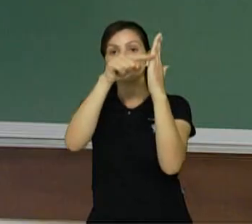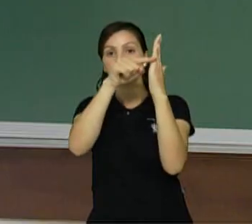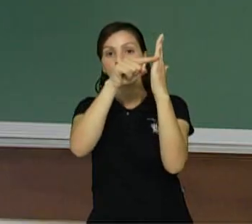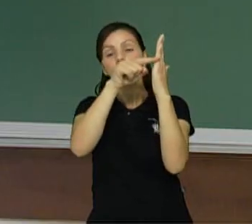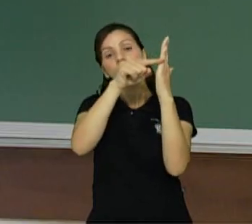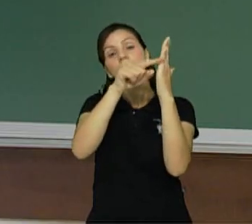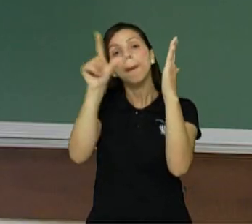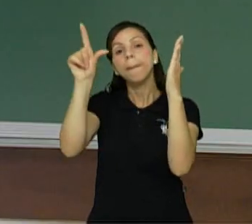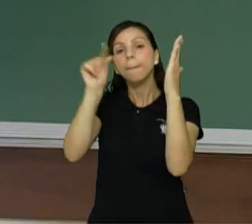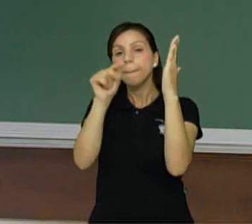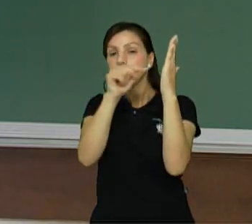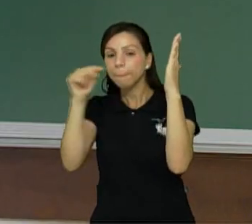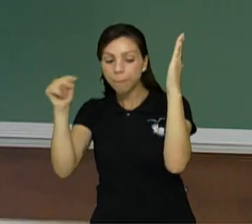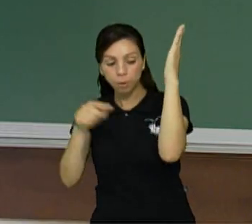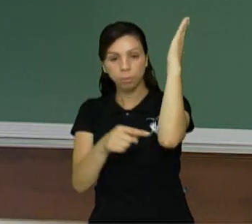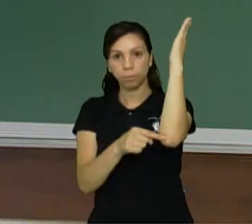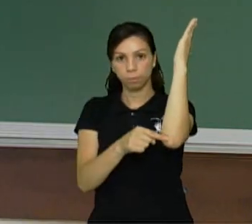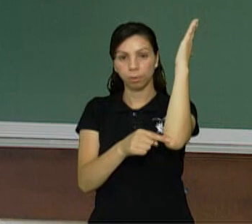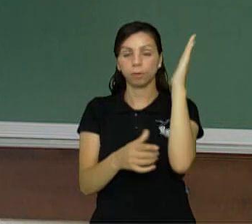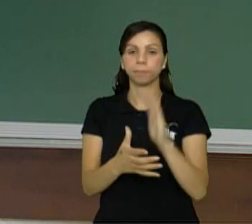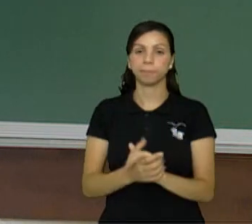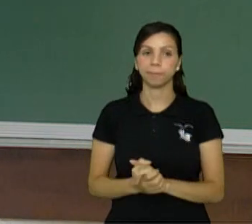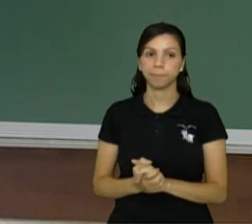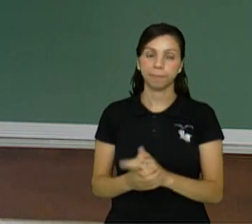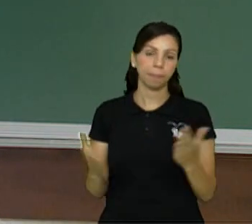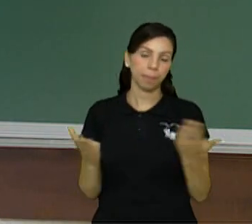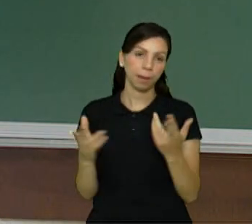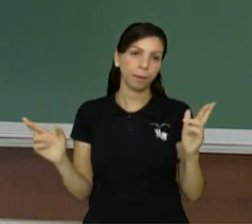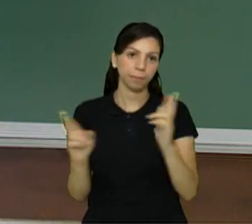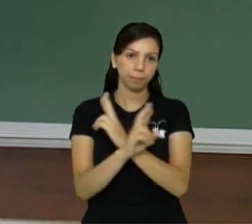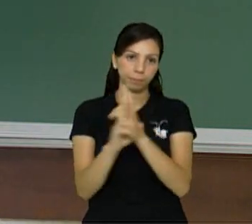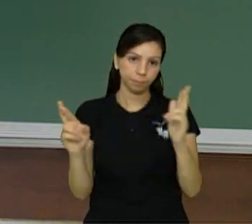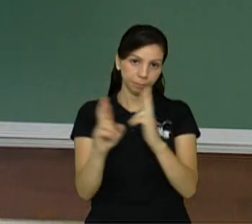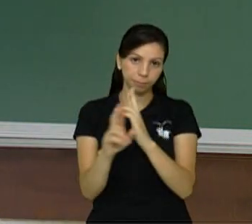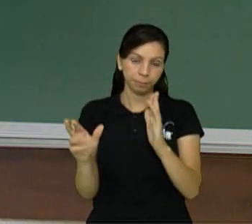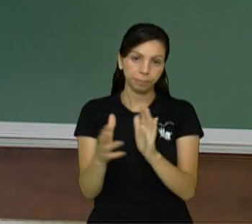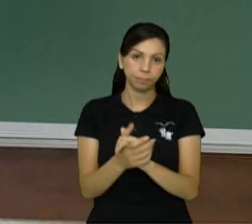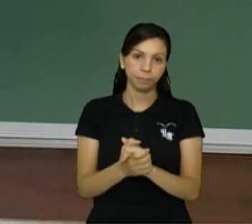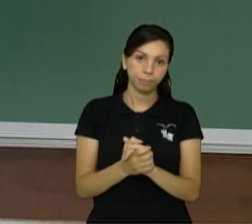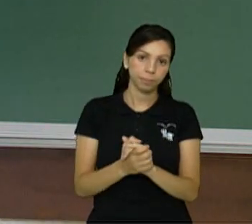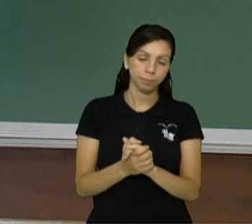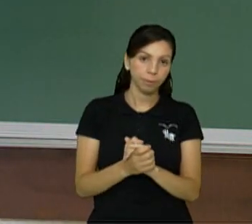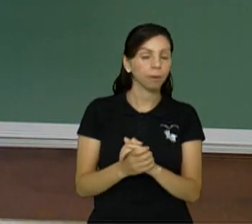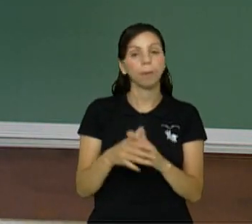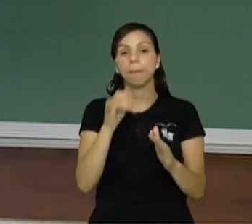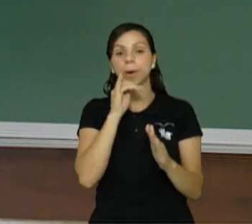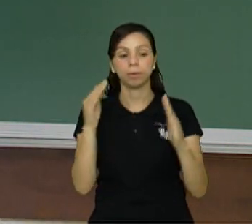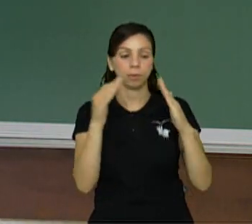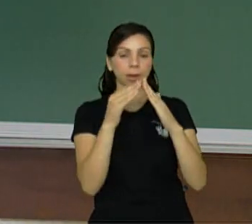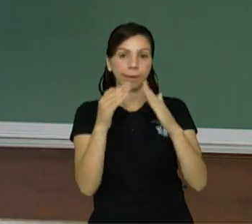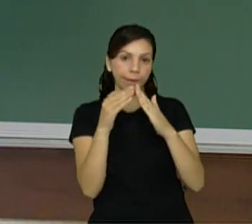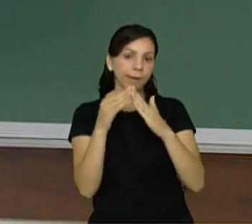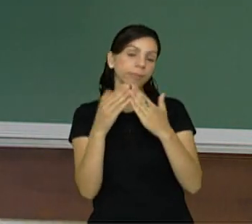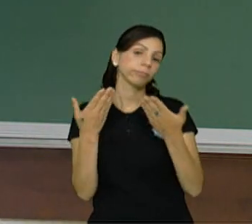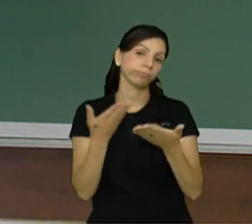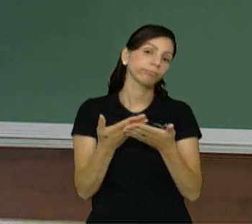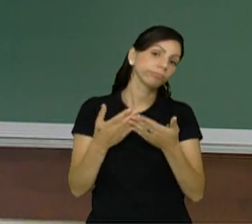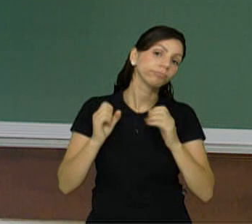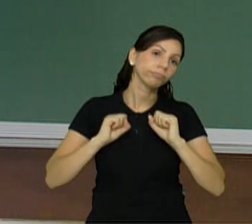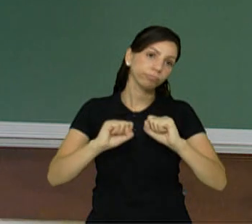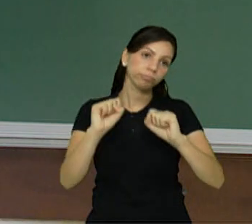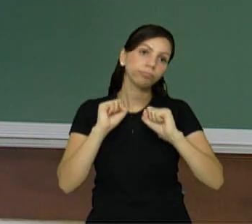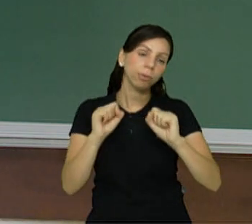Beleza? Pessoal, a última relação, eu falo mais ainda, na sua casa, durante essa aula, você